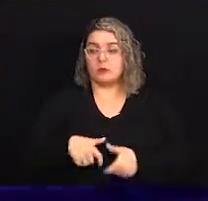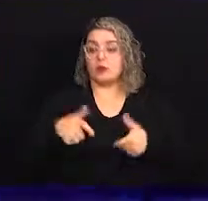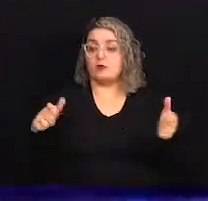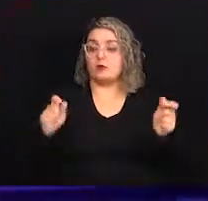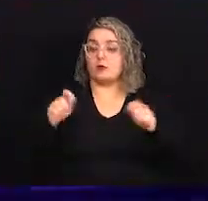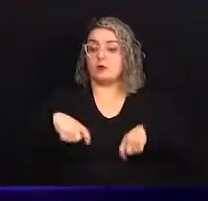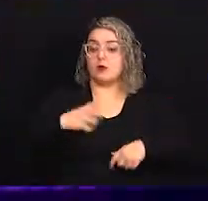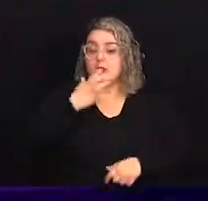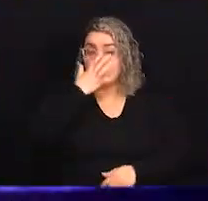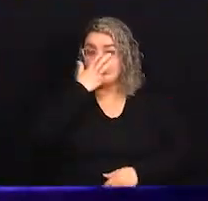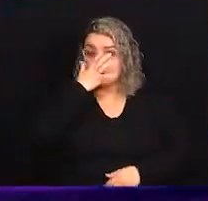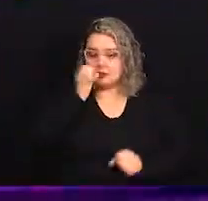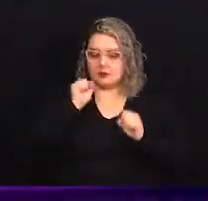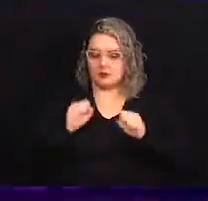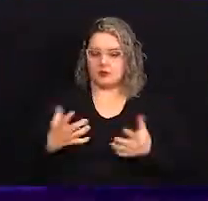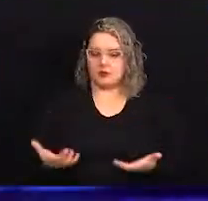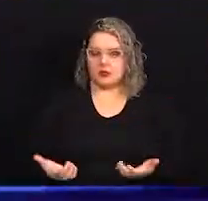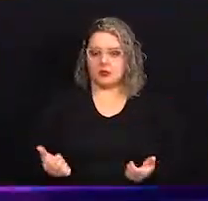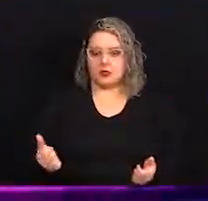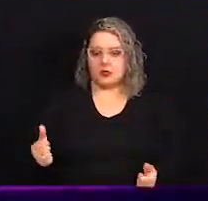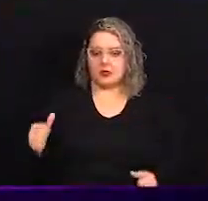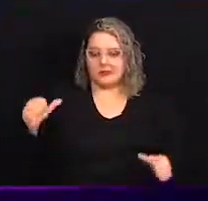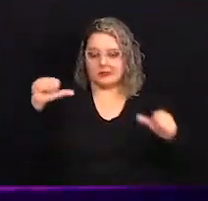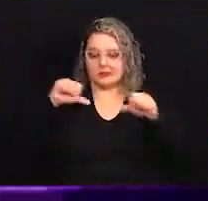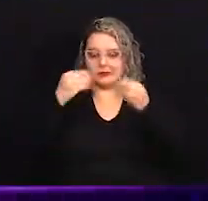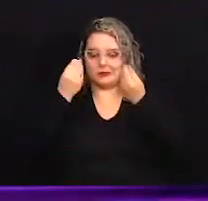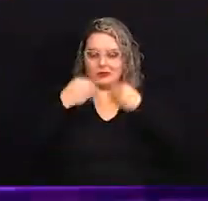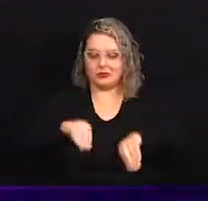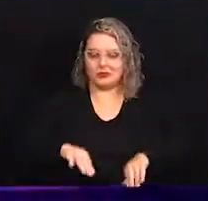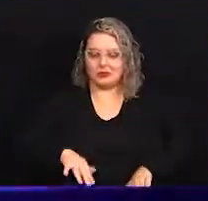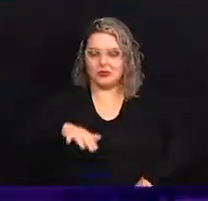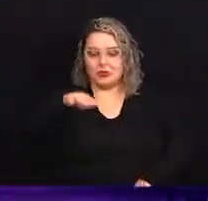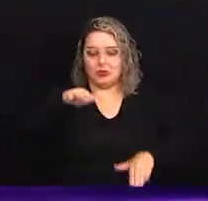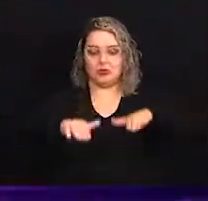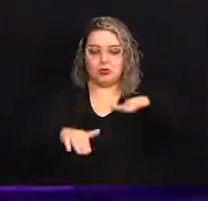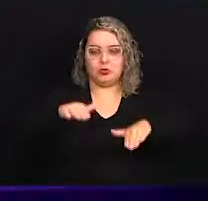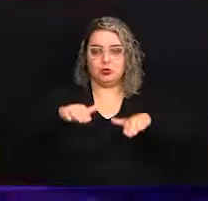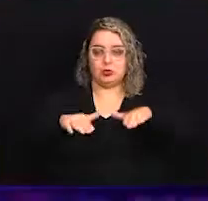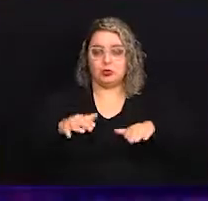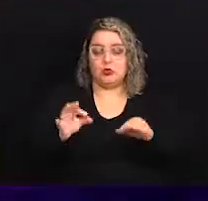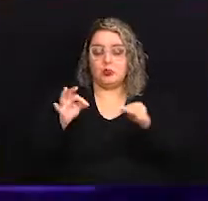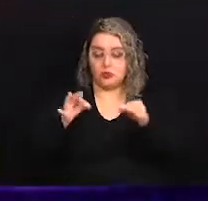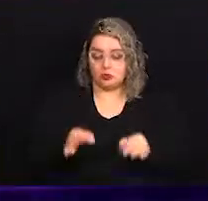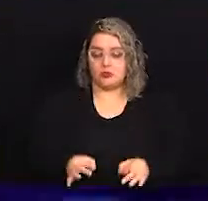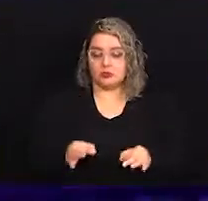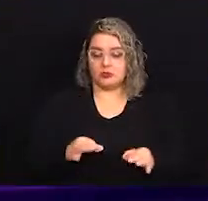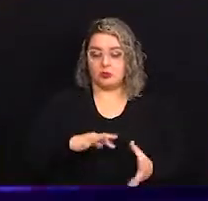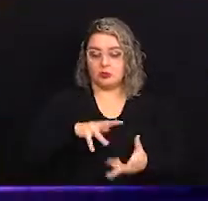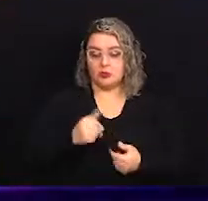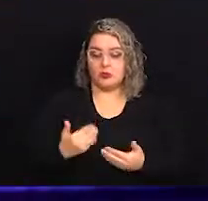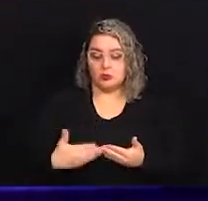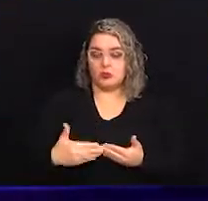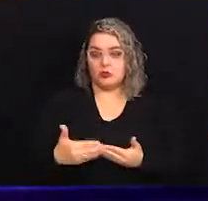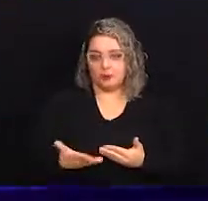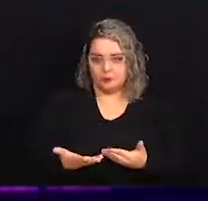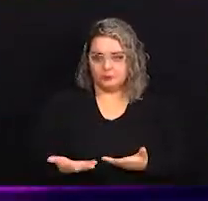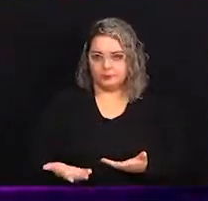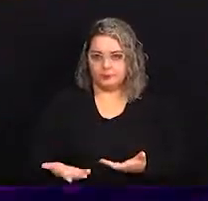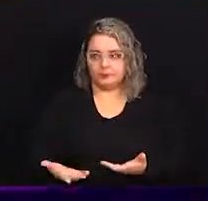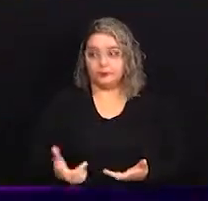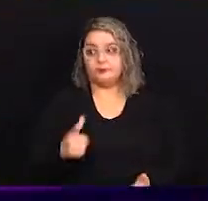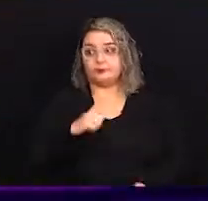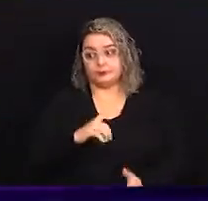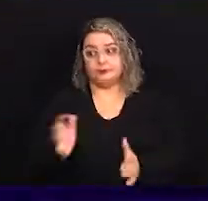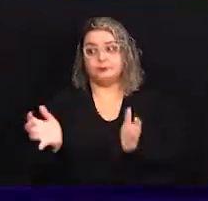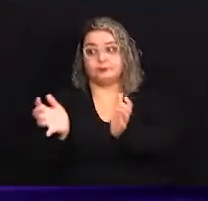mais poder. E aí acaba prejudicando o equilíbrio entre Ordem e Caos, que seria necessário para o mundo prosseguir. E